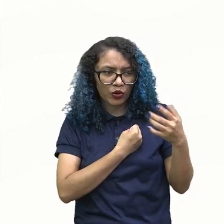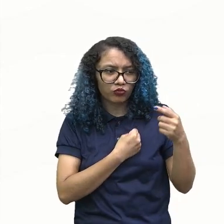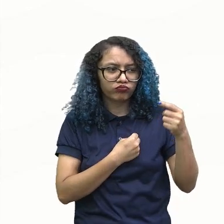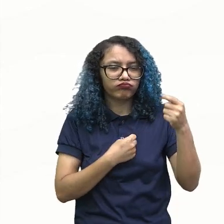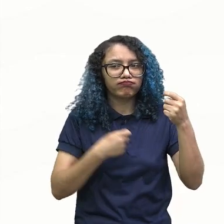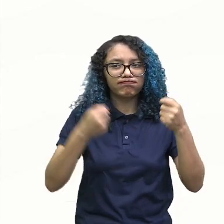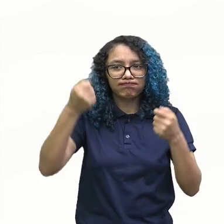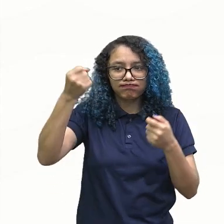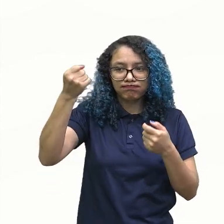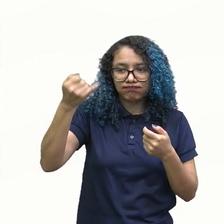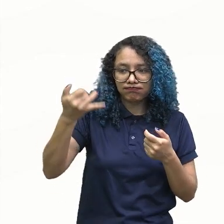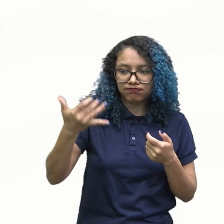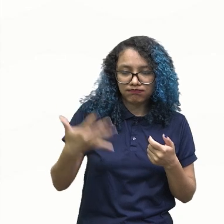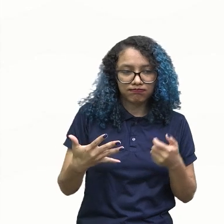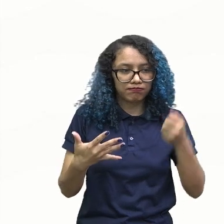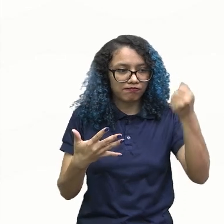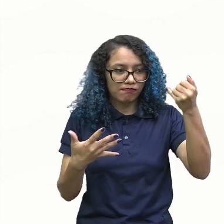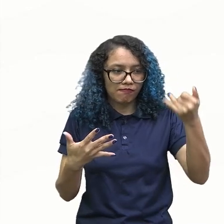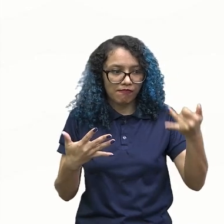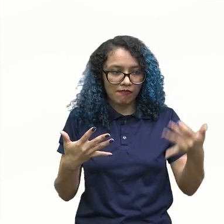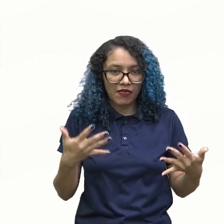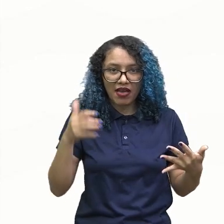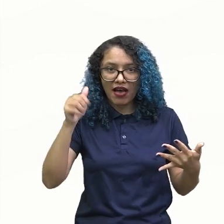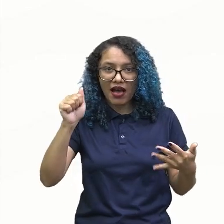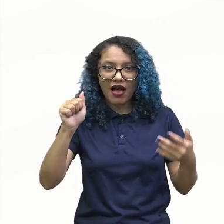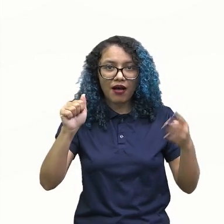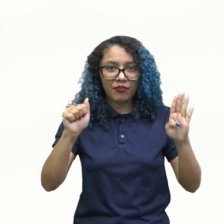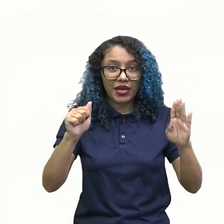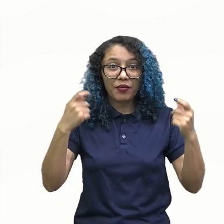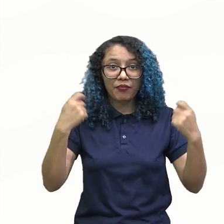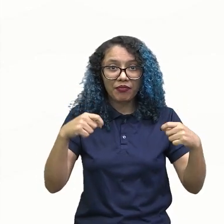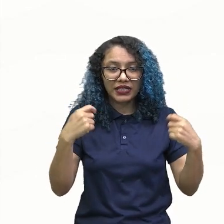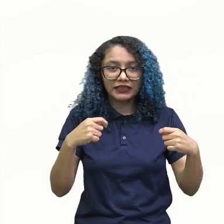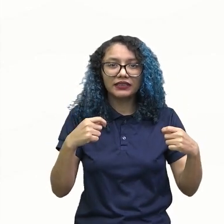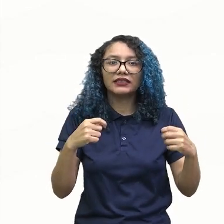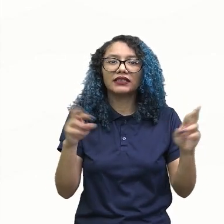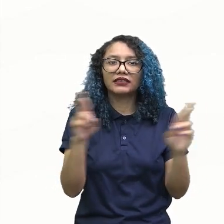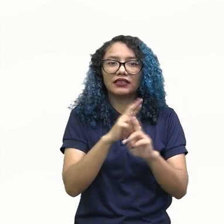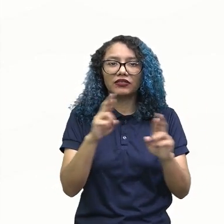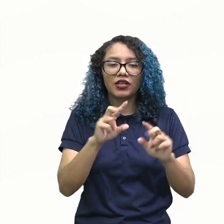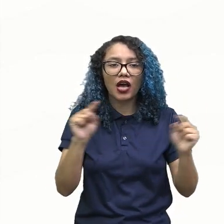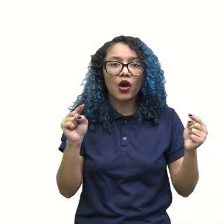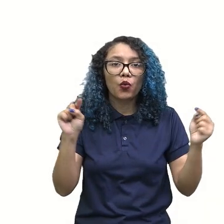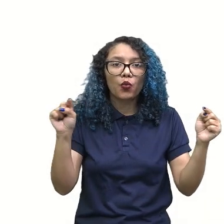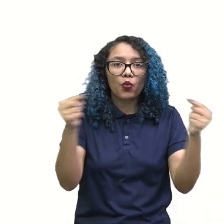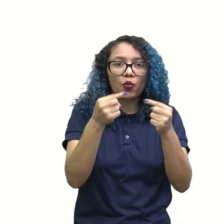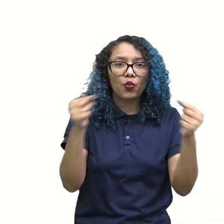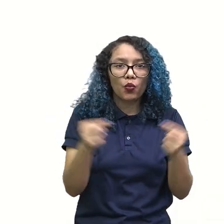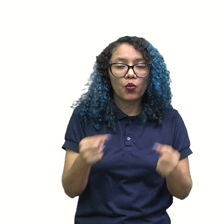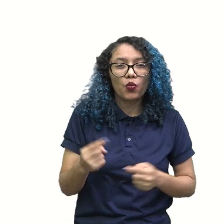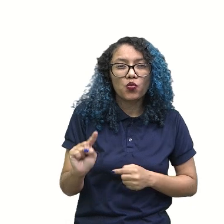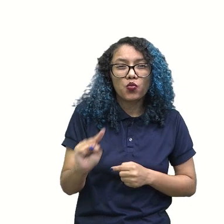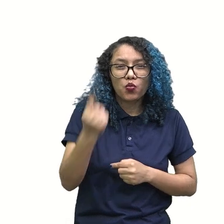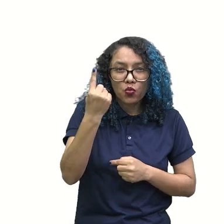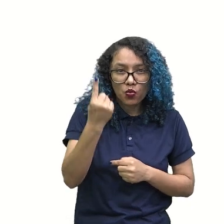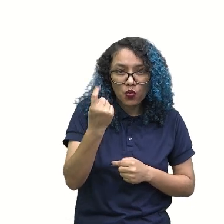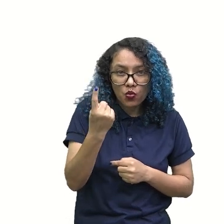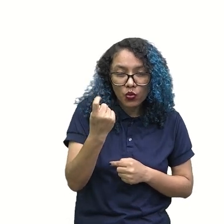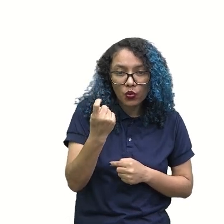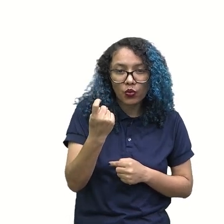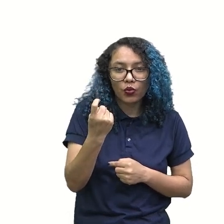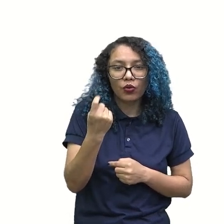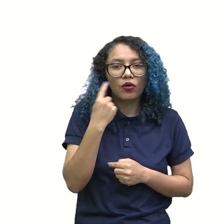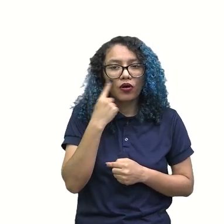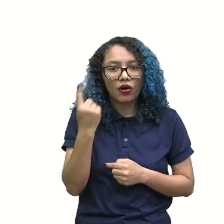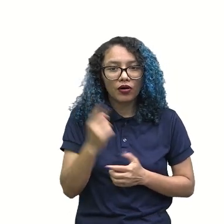cada elemento pertencente a um único elemento pertencente a B, Y pertencente a B. Observa o